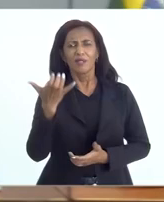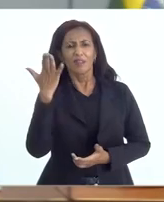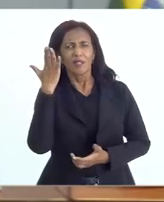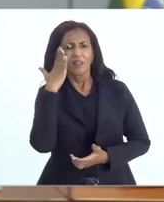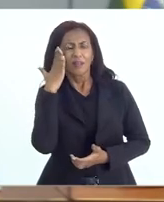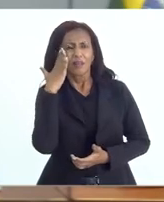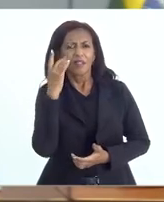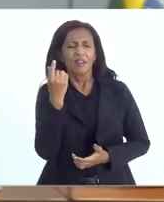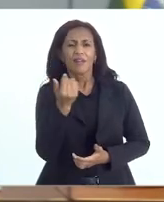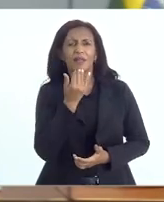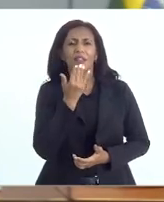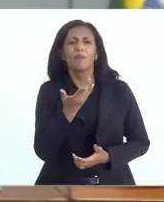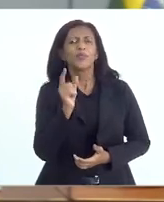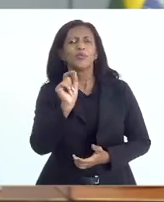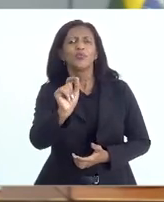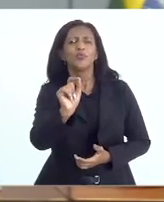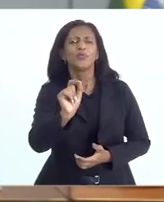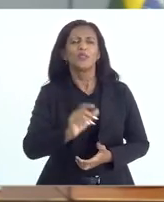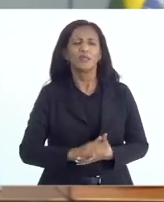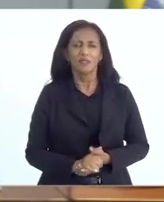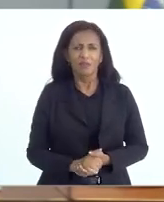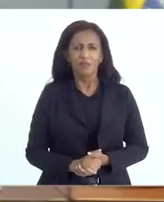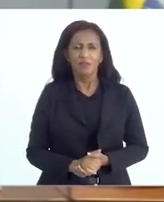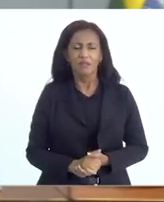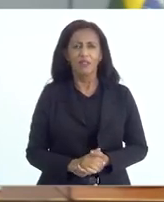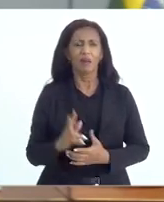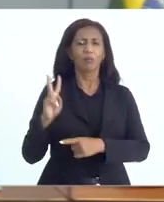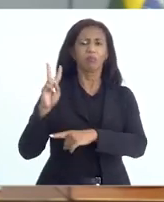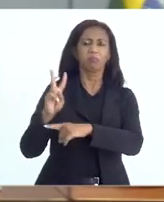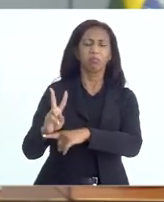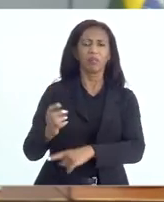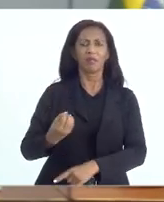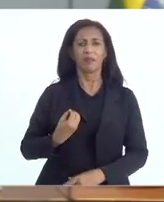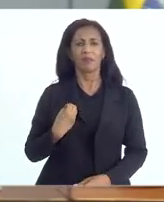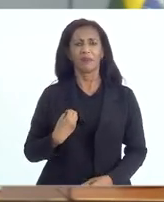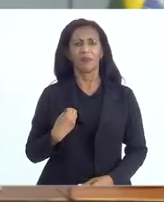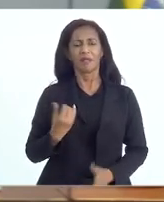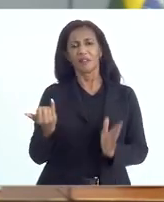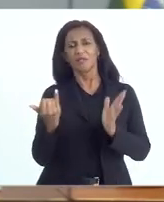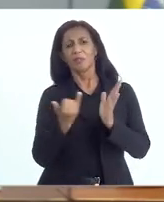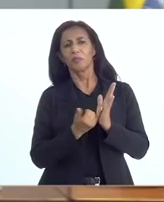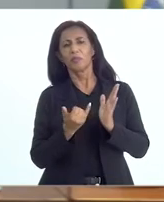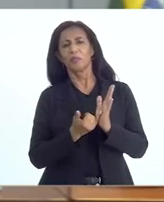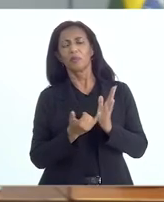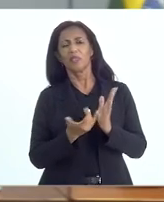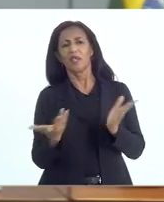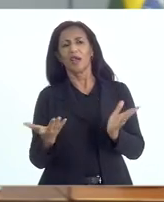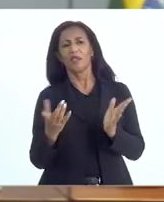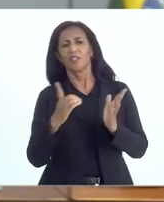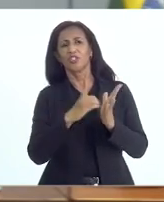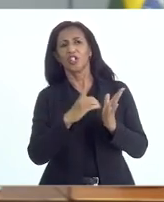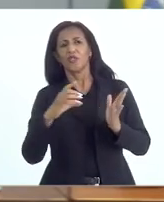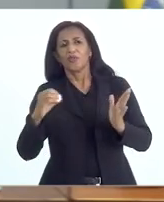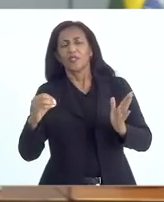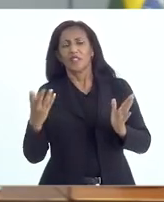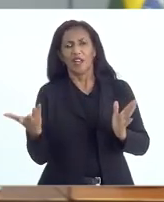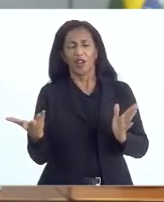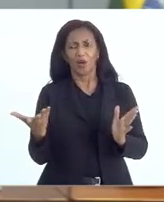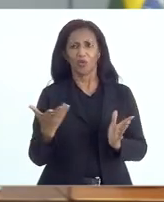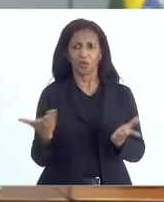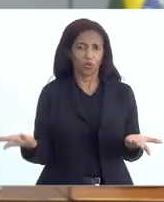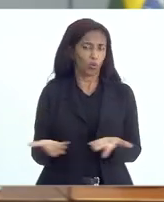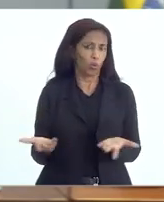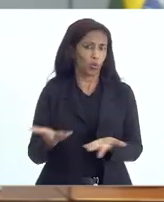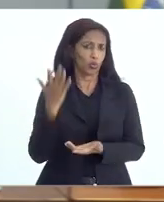saber qual é a reivindicação desses guarda-vidas guarda-vidas está sendo publicado de repente até no Diário Oficial Extra de